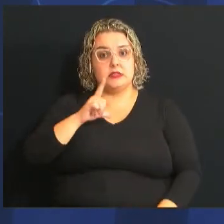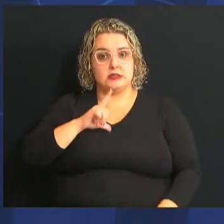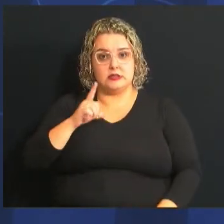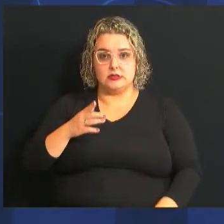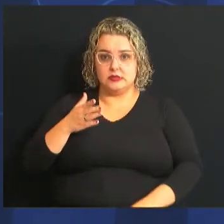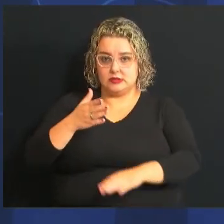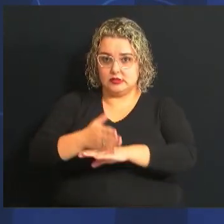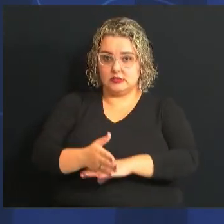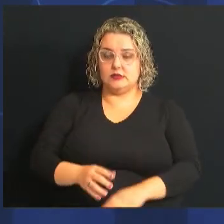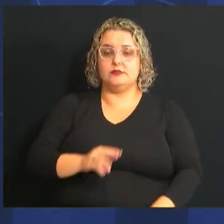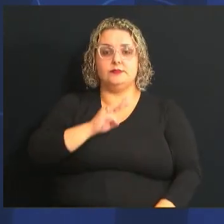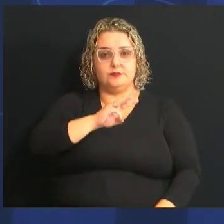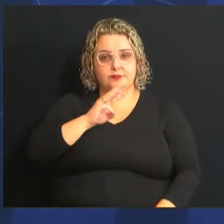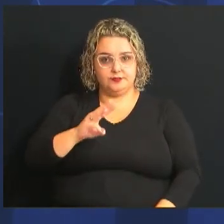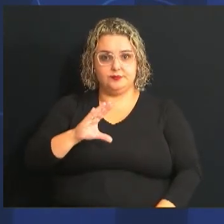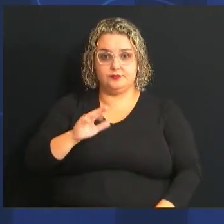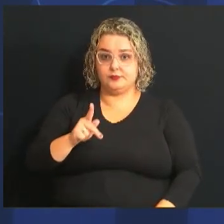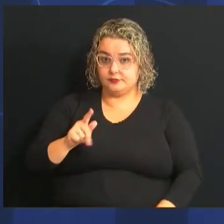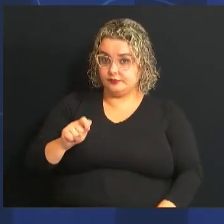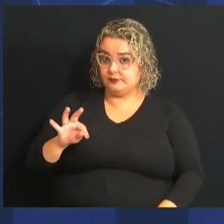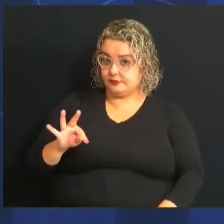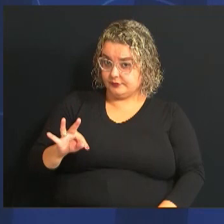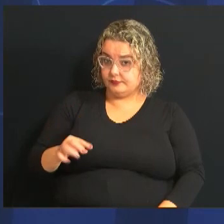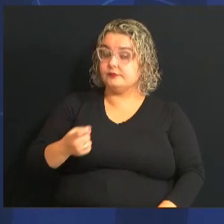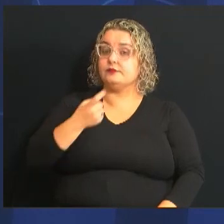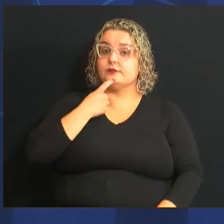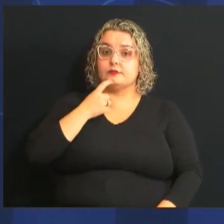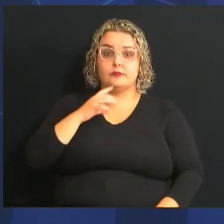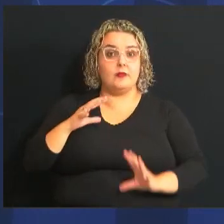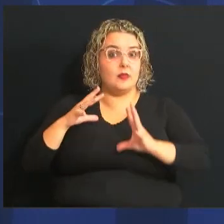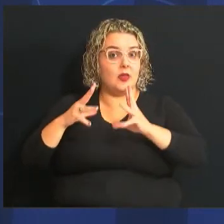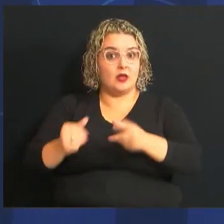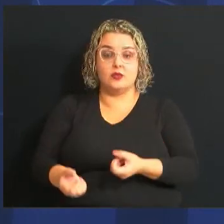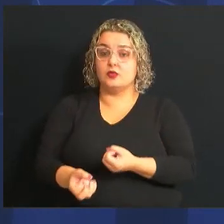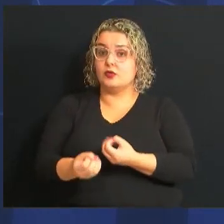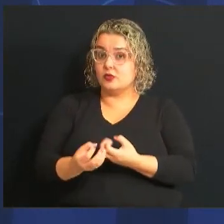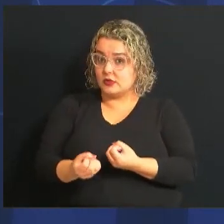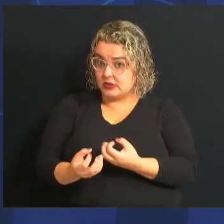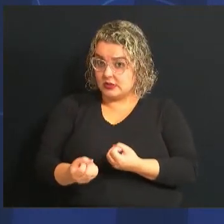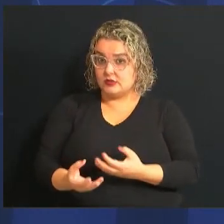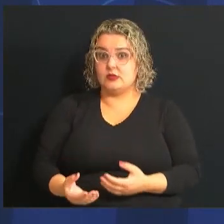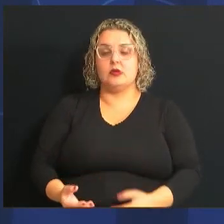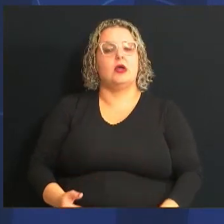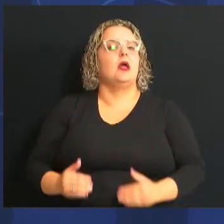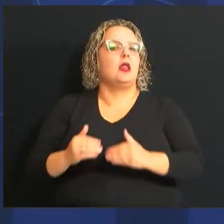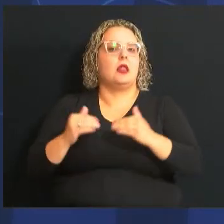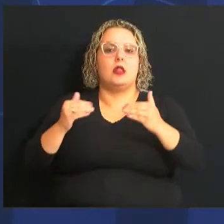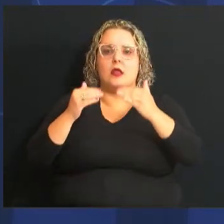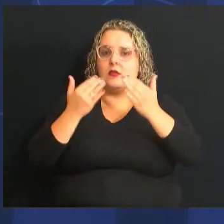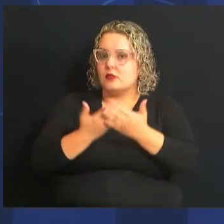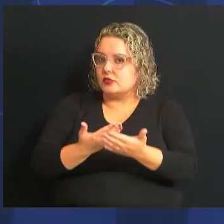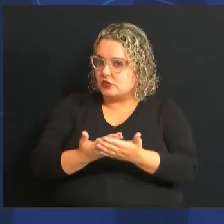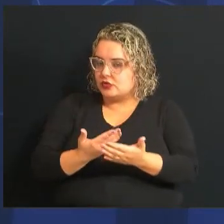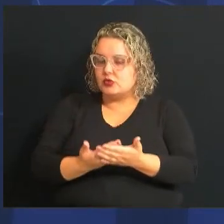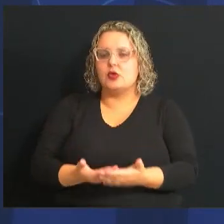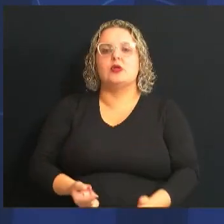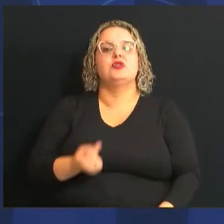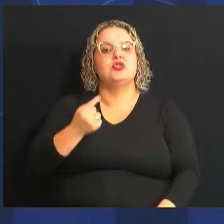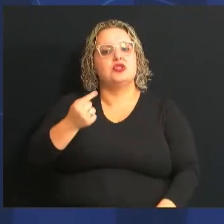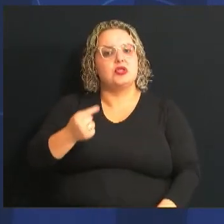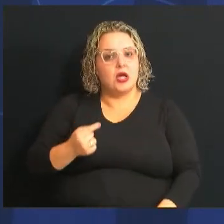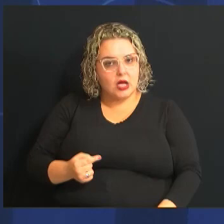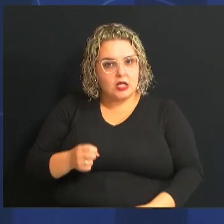através do site do Cepat Campinas e lá tem todas as informações. Nível de escolaridade de cada uma dessas vagas,